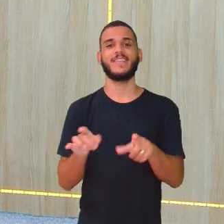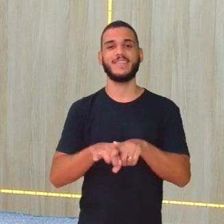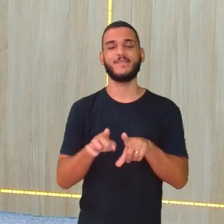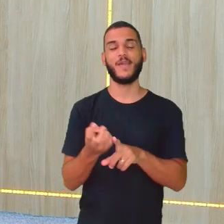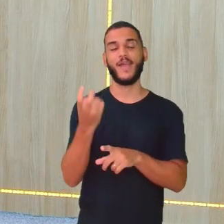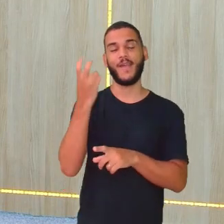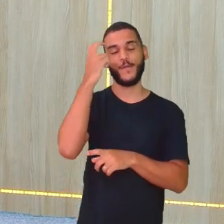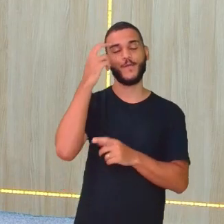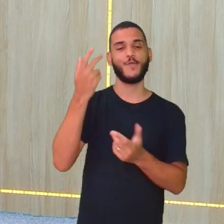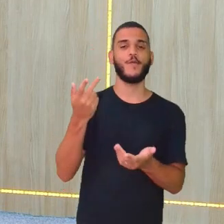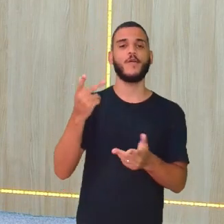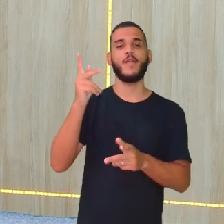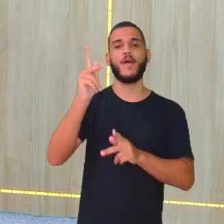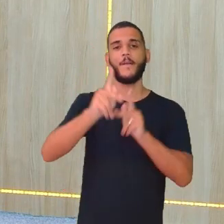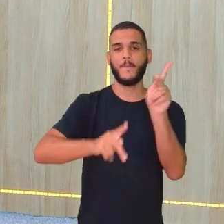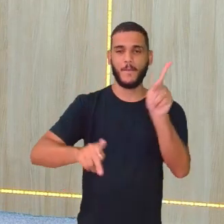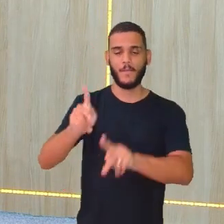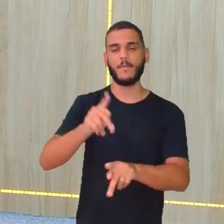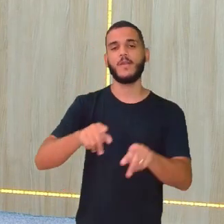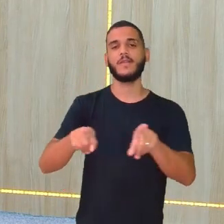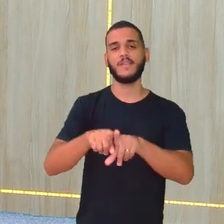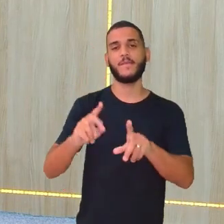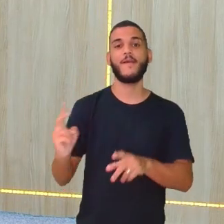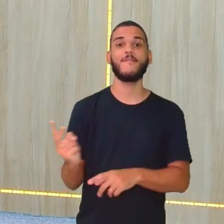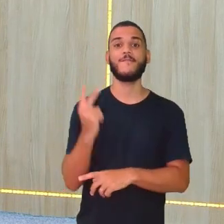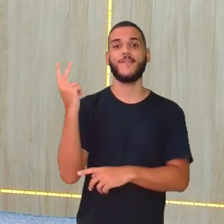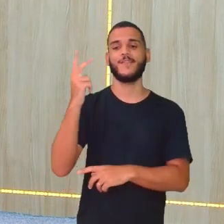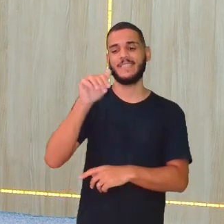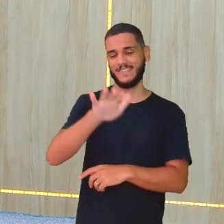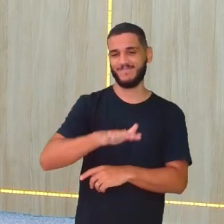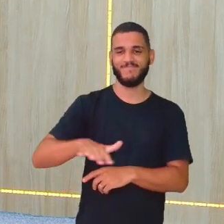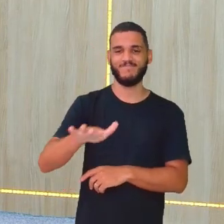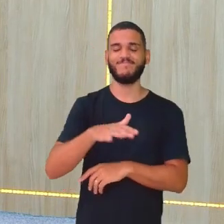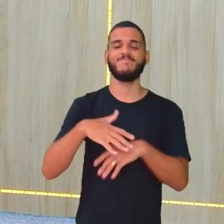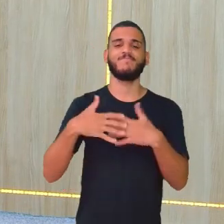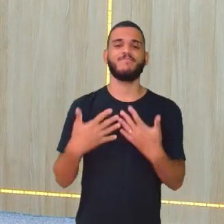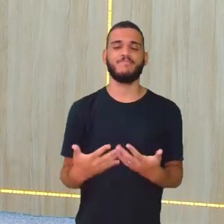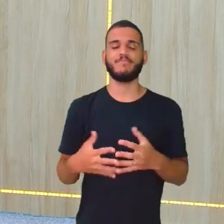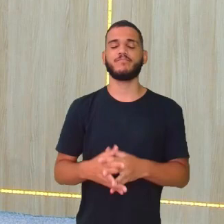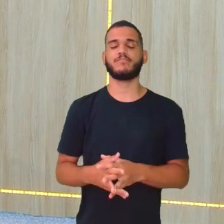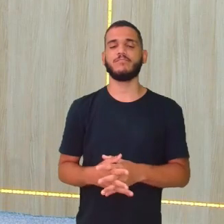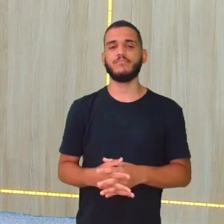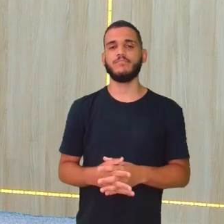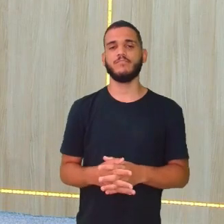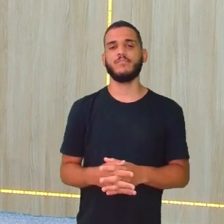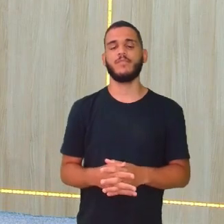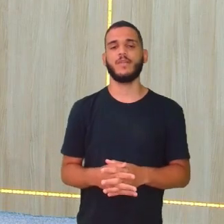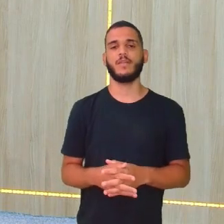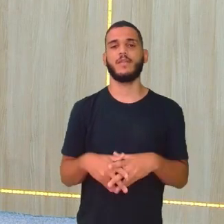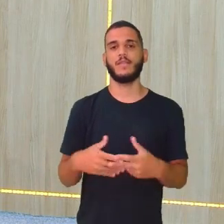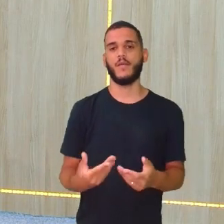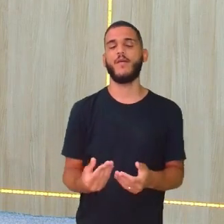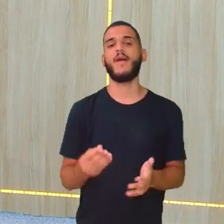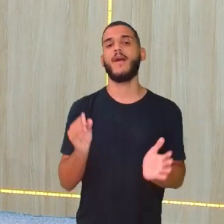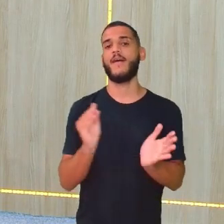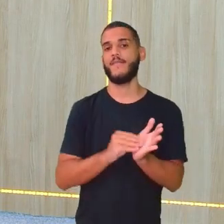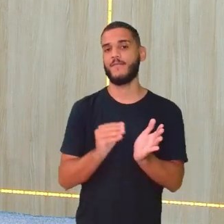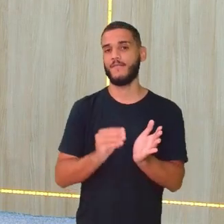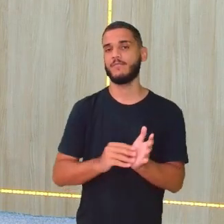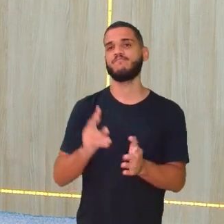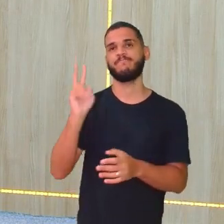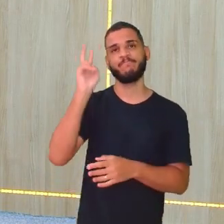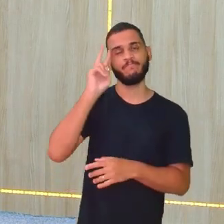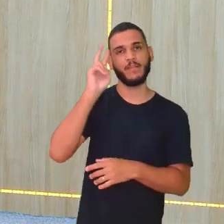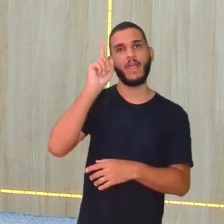cultura popular e uma valorização desses espaços, né? Isso. Assim, as ausências nessas lembranças são muito importantes,